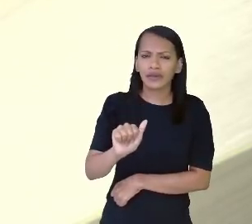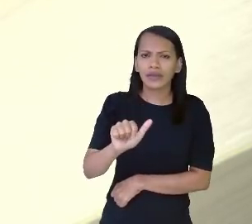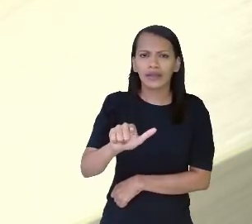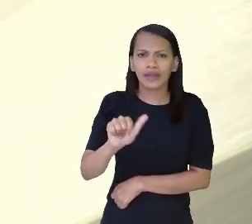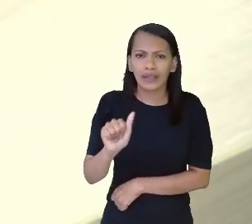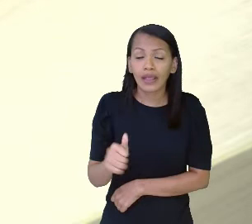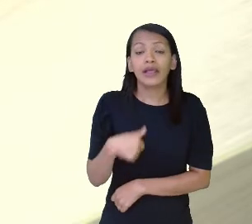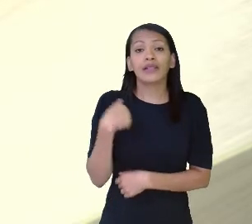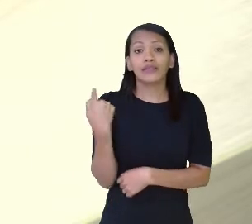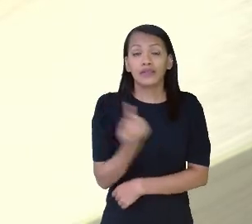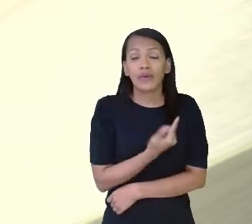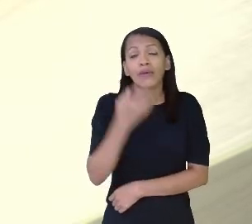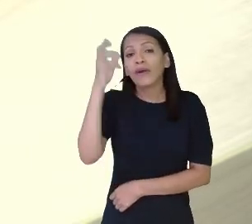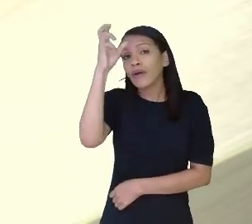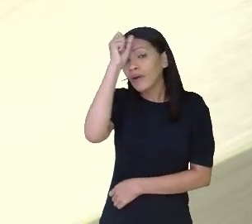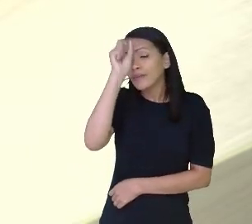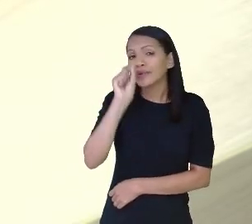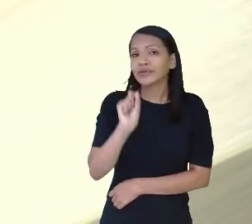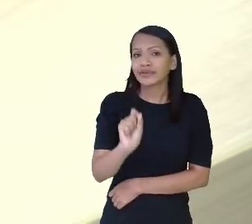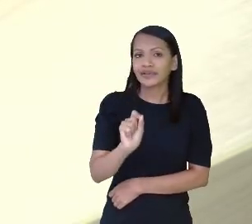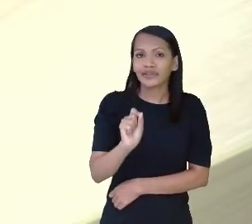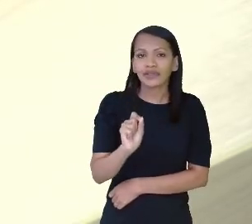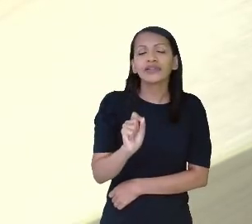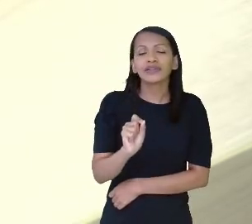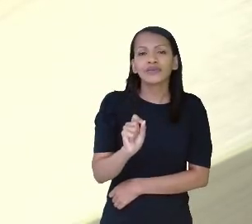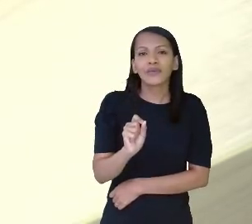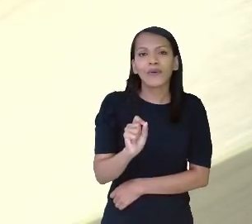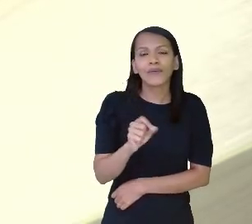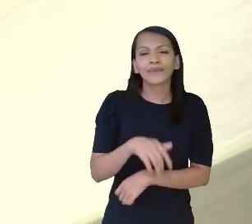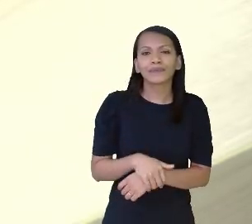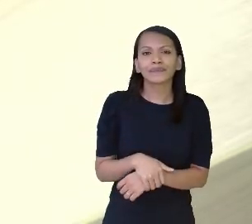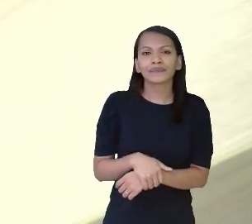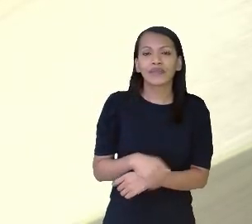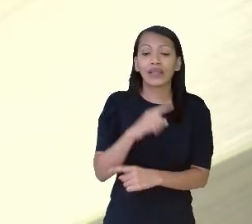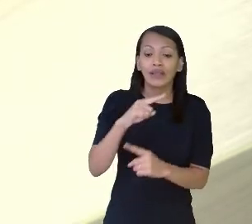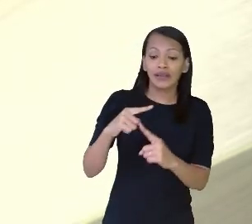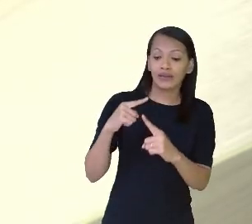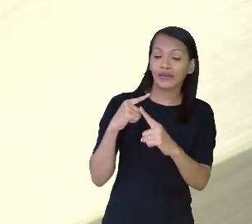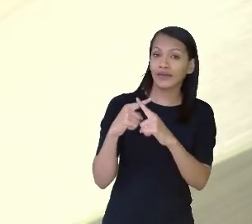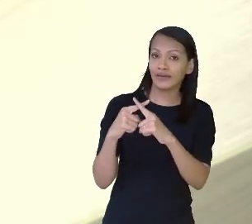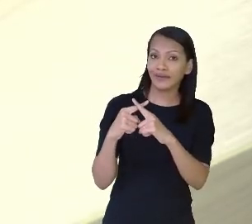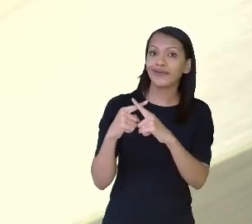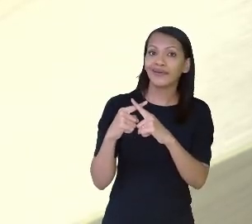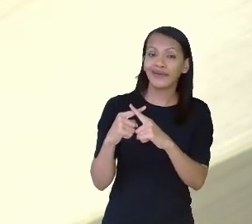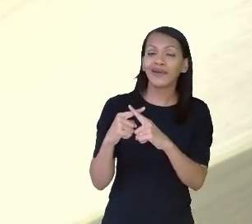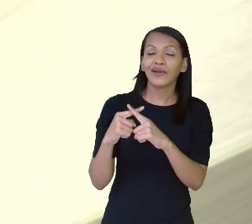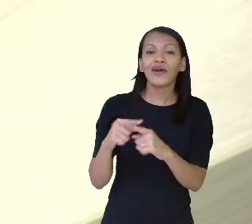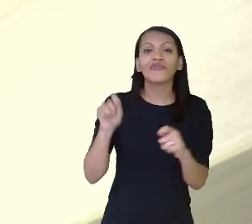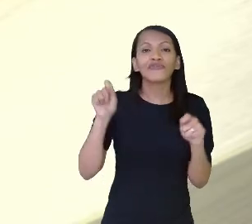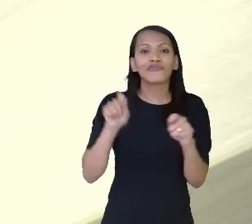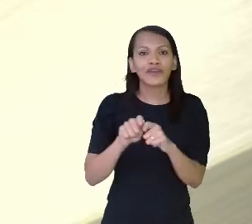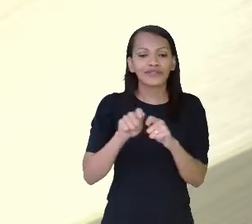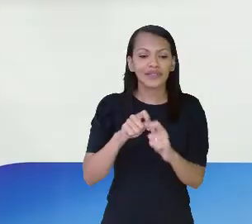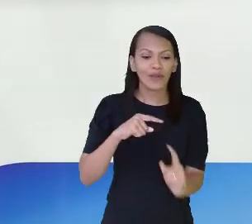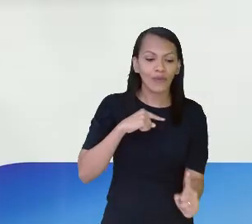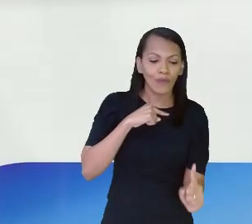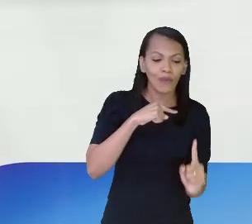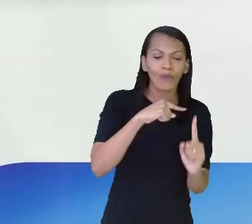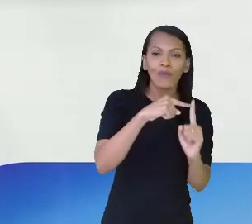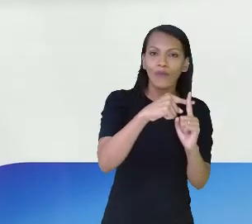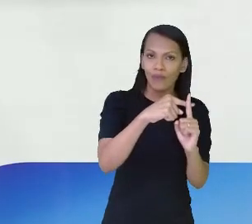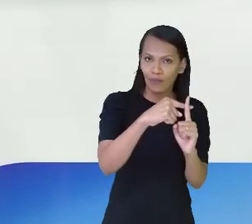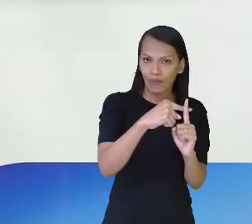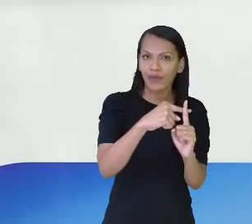aprendeu que numa multiplicação a gente vai fazer uma adição de